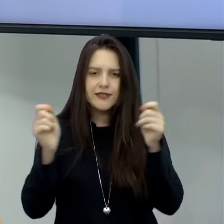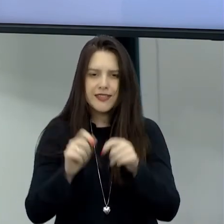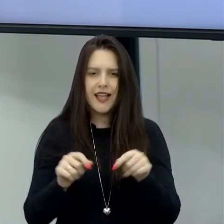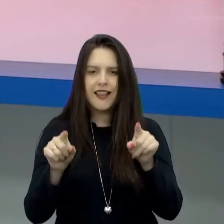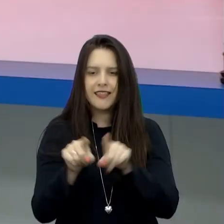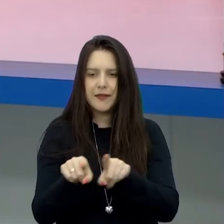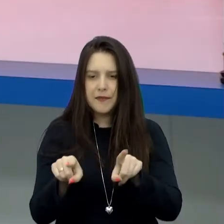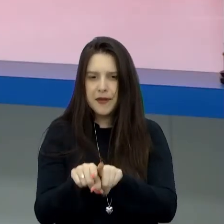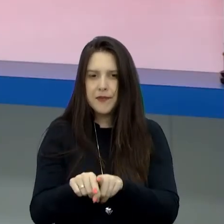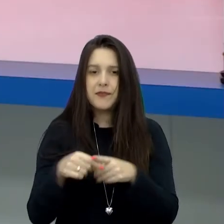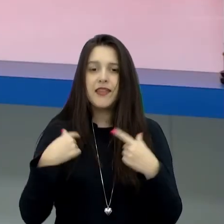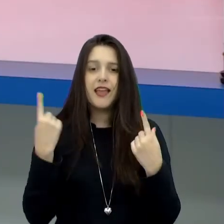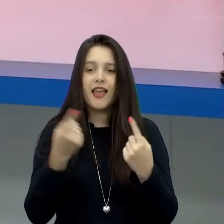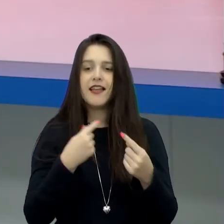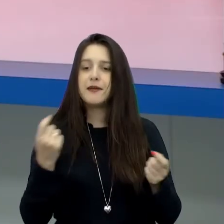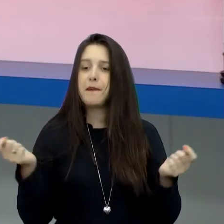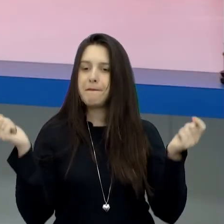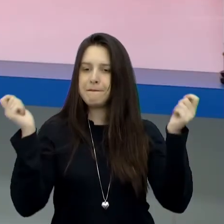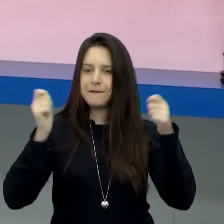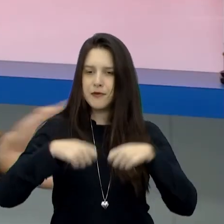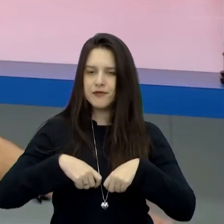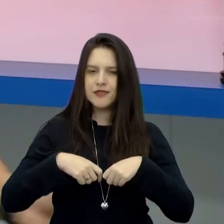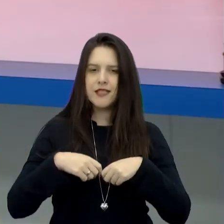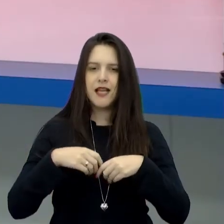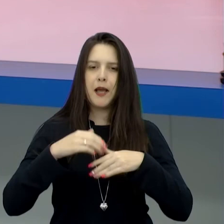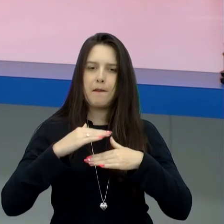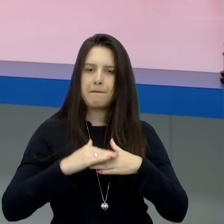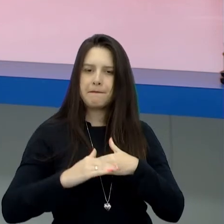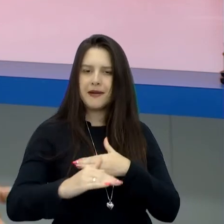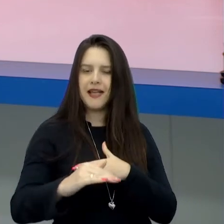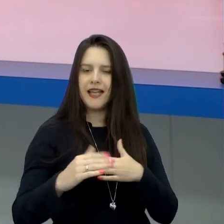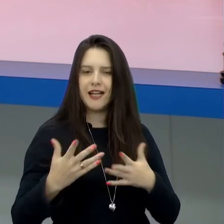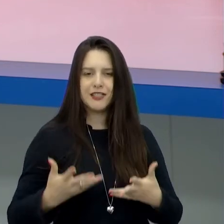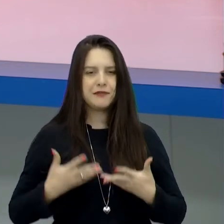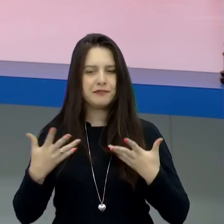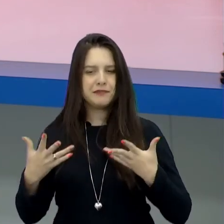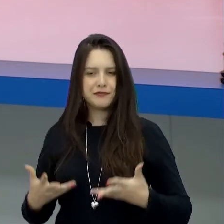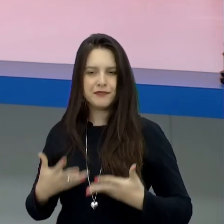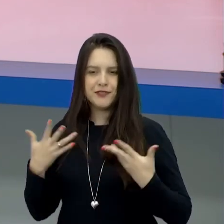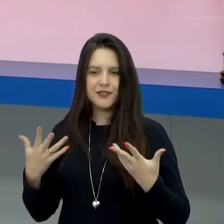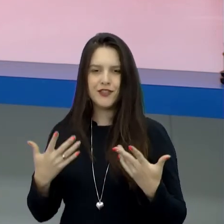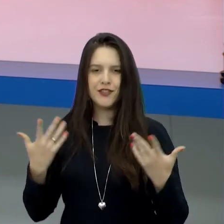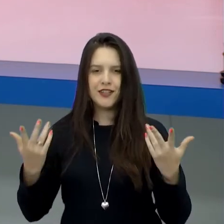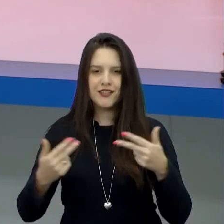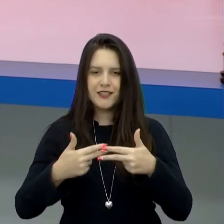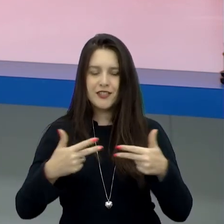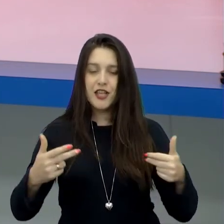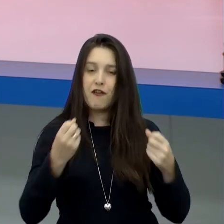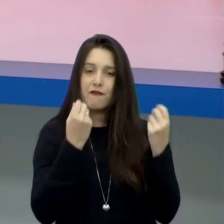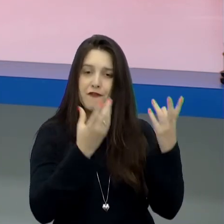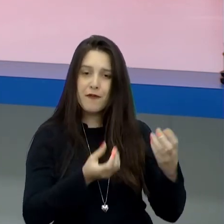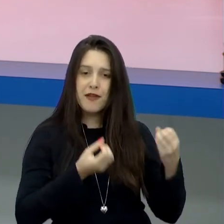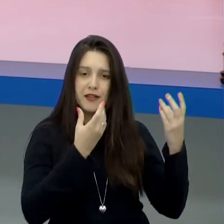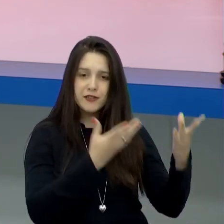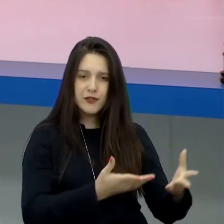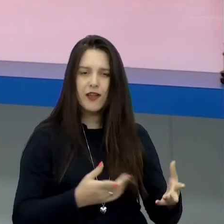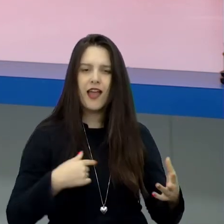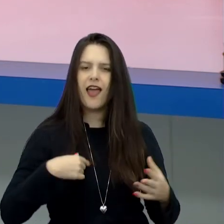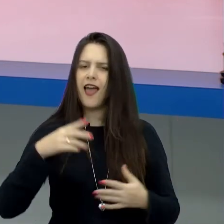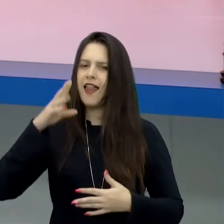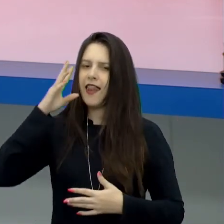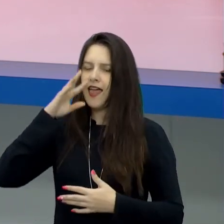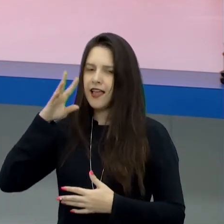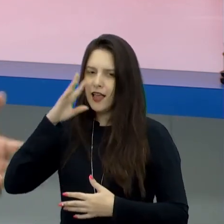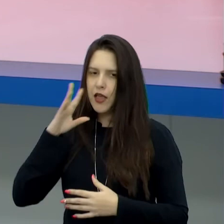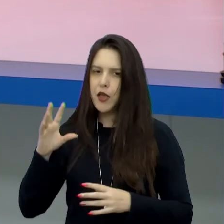É. E assim, a gente vive tempos de plena expansão, né, de notícias, de informações, né? É tão legal, né, produz